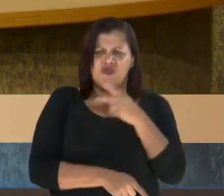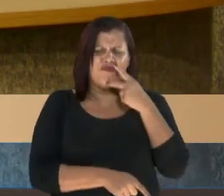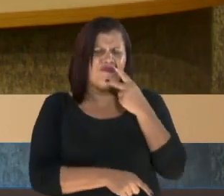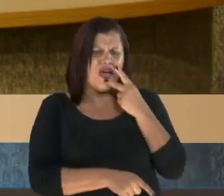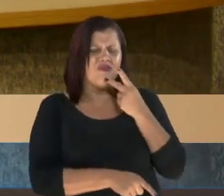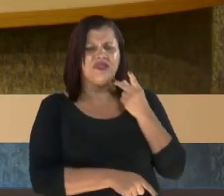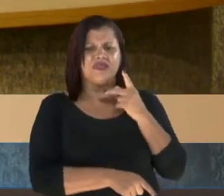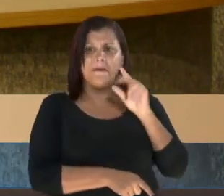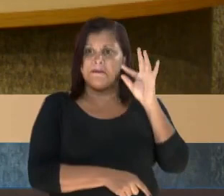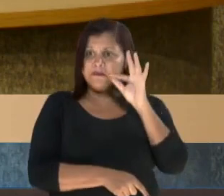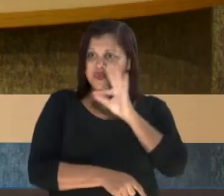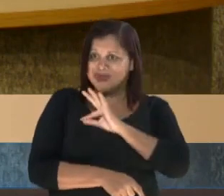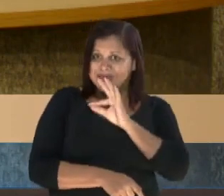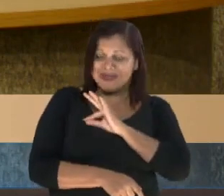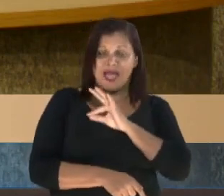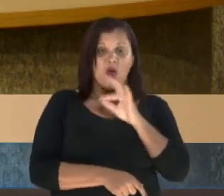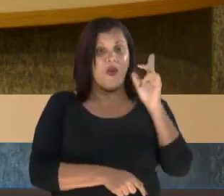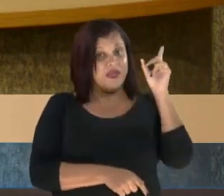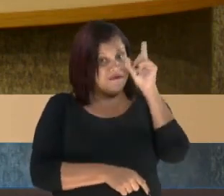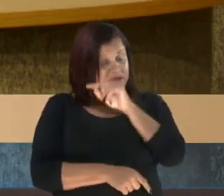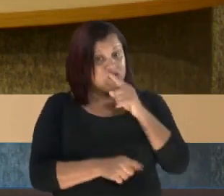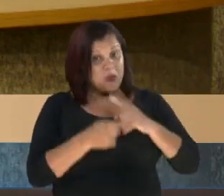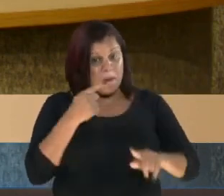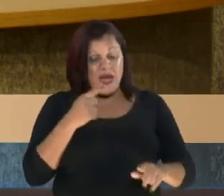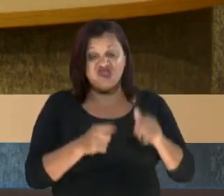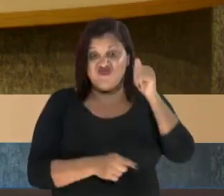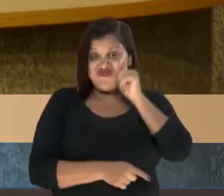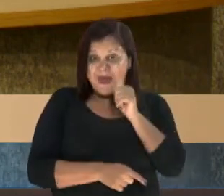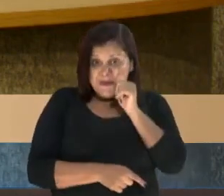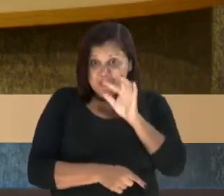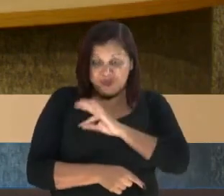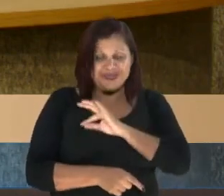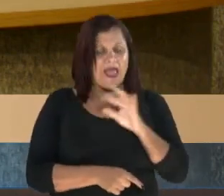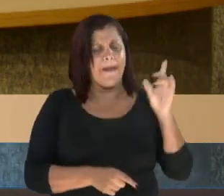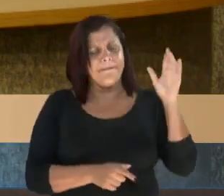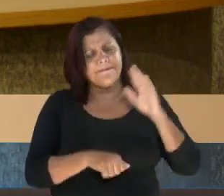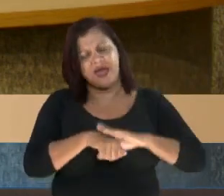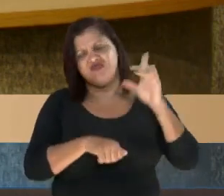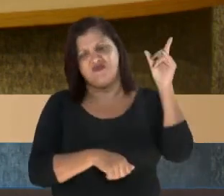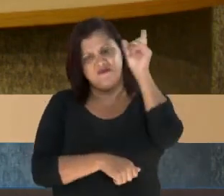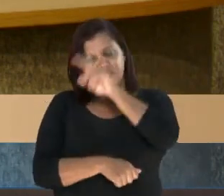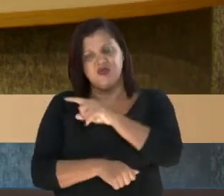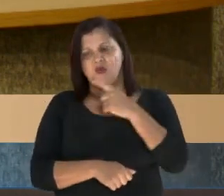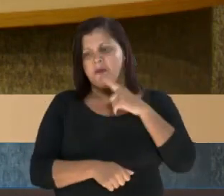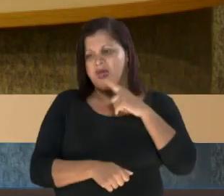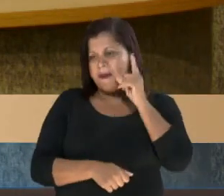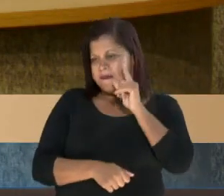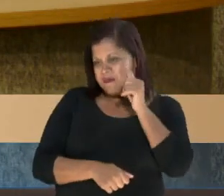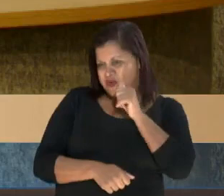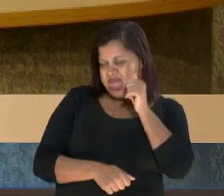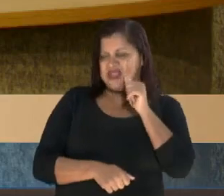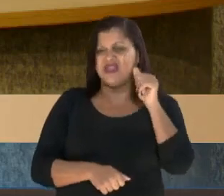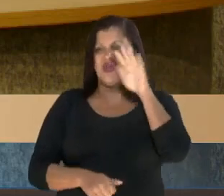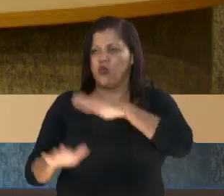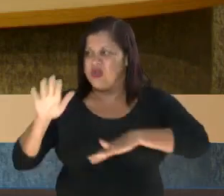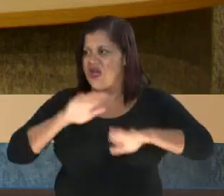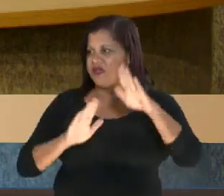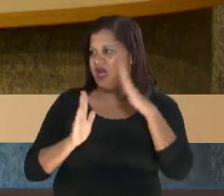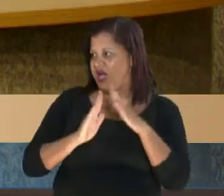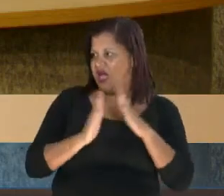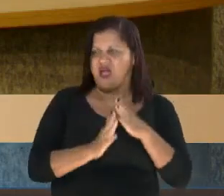ser policial é difícil mas tem uma policial feminina mais difícil ainda porque a mulher ela tem que cuidar da casa ela tem que cuidar do marido